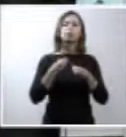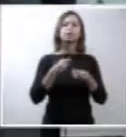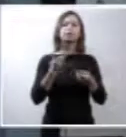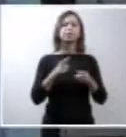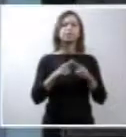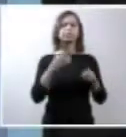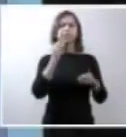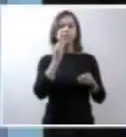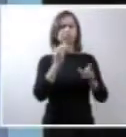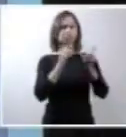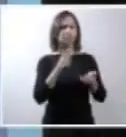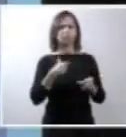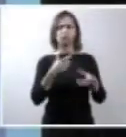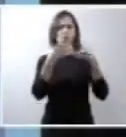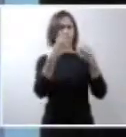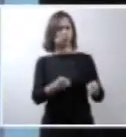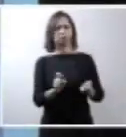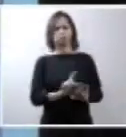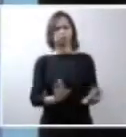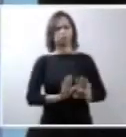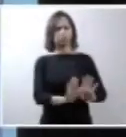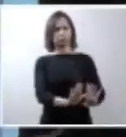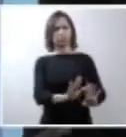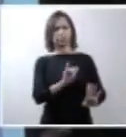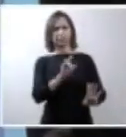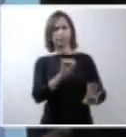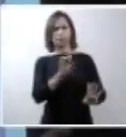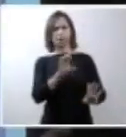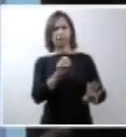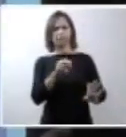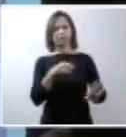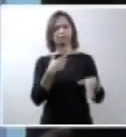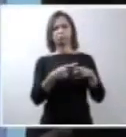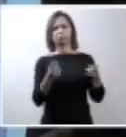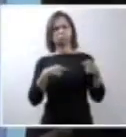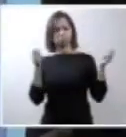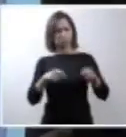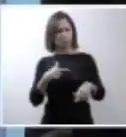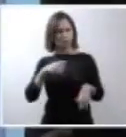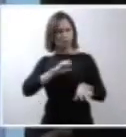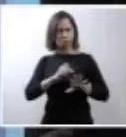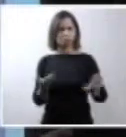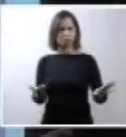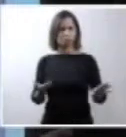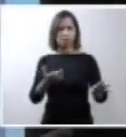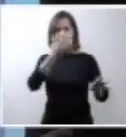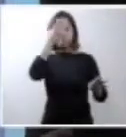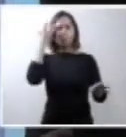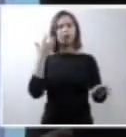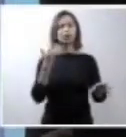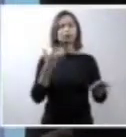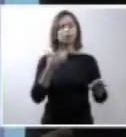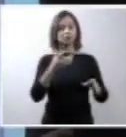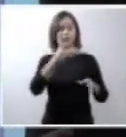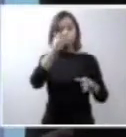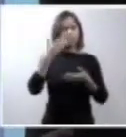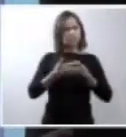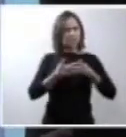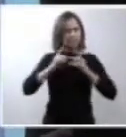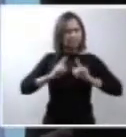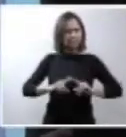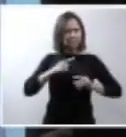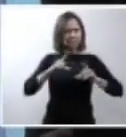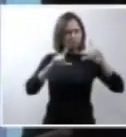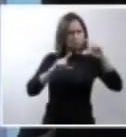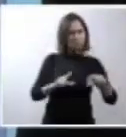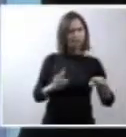e, na intolerância diante do imperfeito, perderíamos a capacidade de amar. Isso diminui o ser humano. Eu gostaria de lembrar,